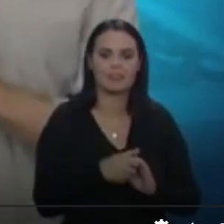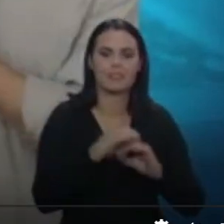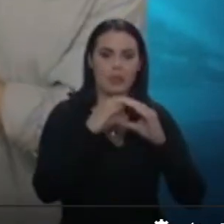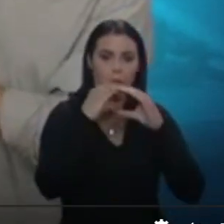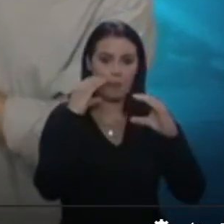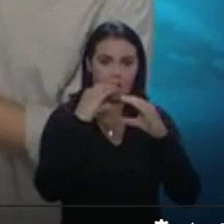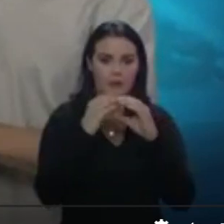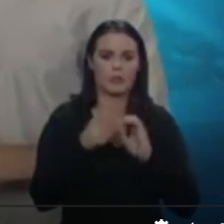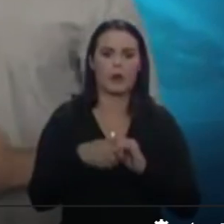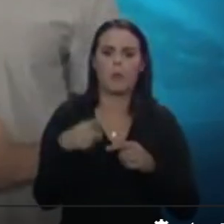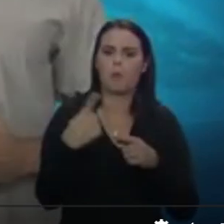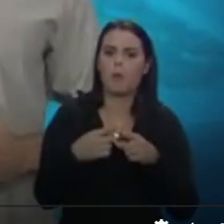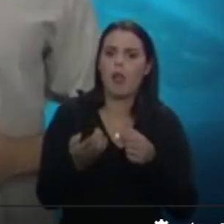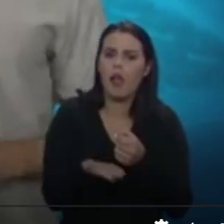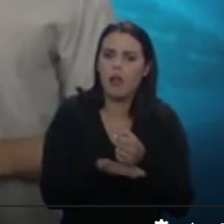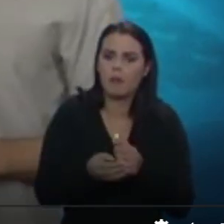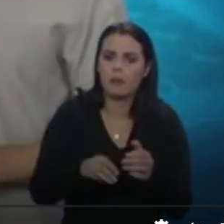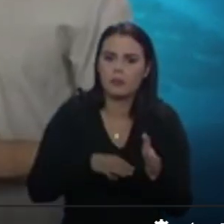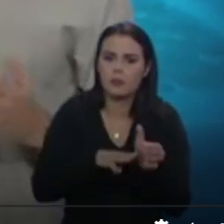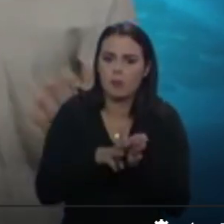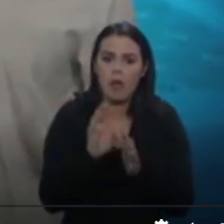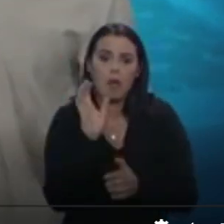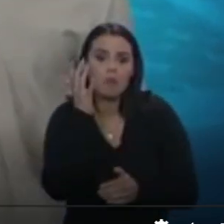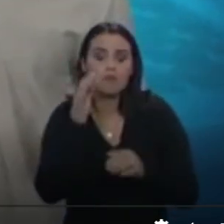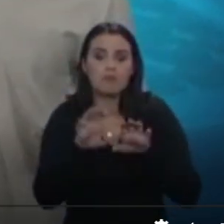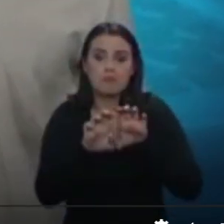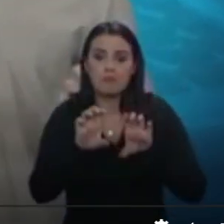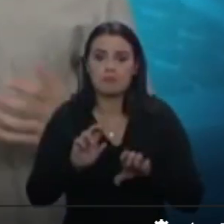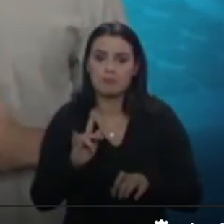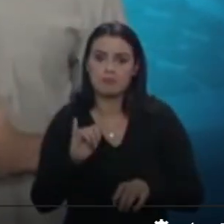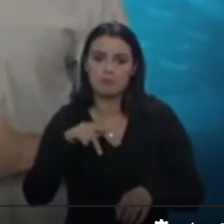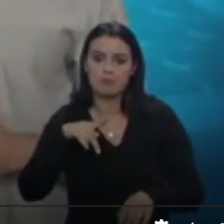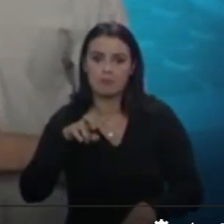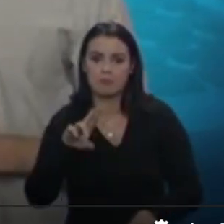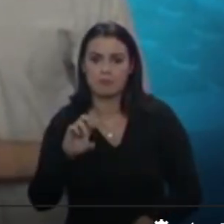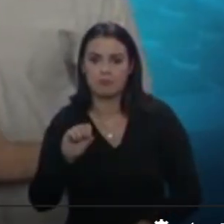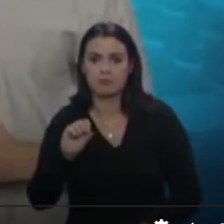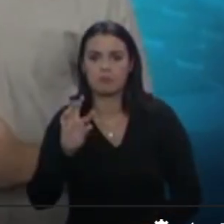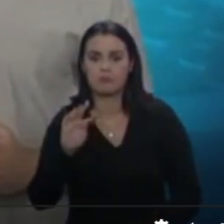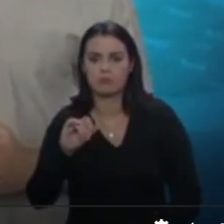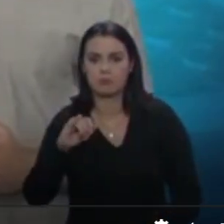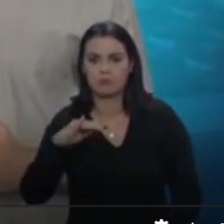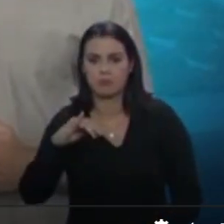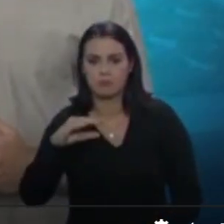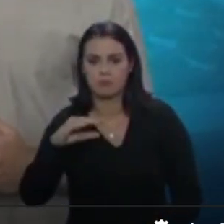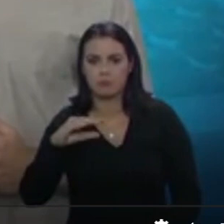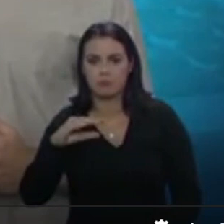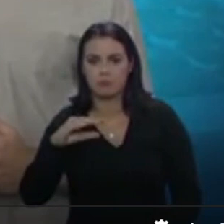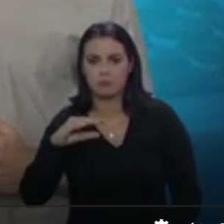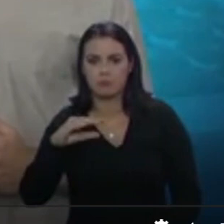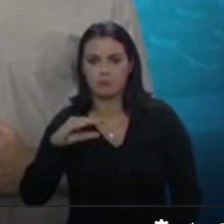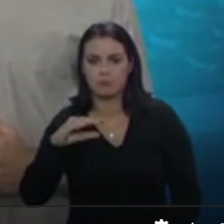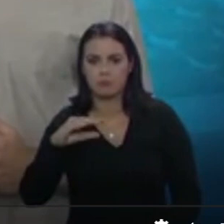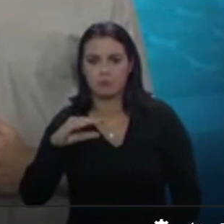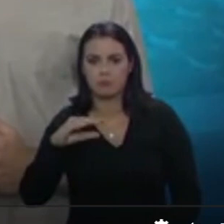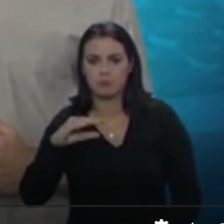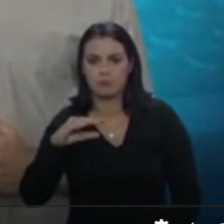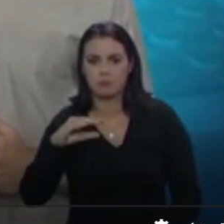A base dos métodos de resolução de estruturas hiperestáticas é constituída pelo princípio do trabalho